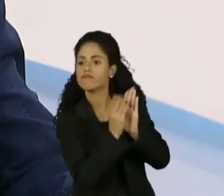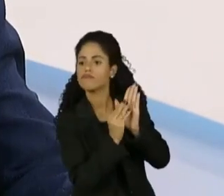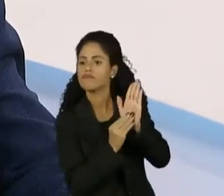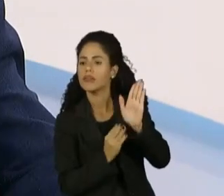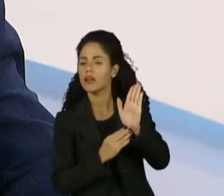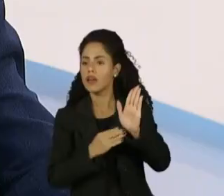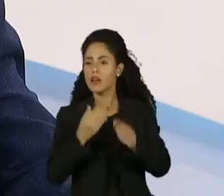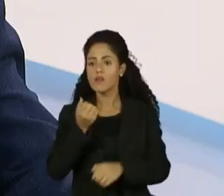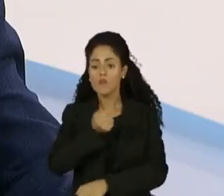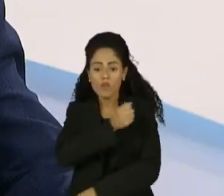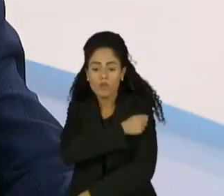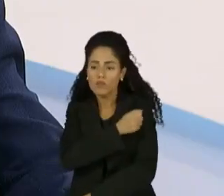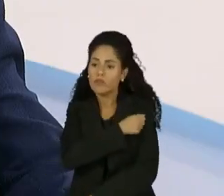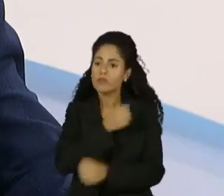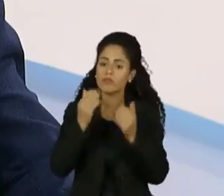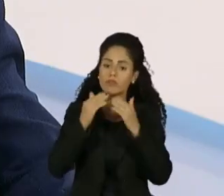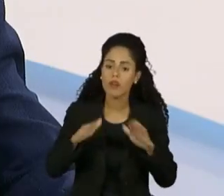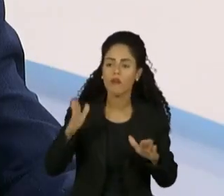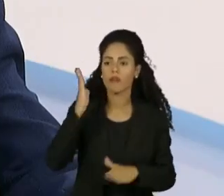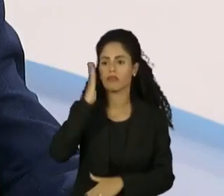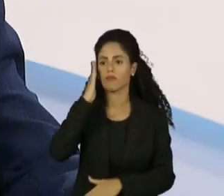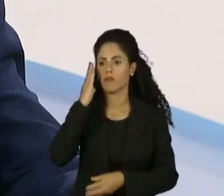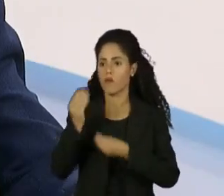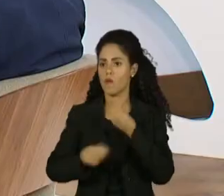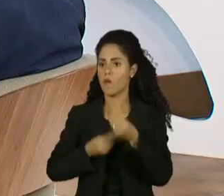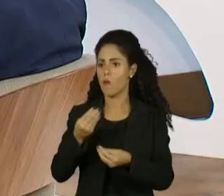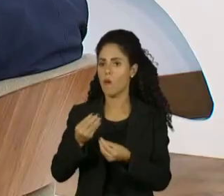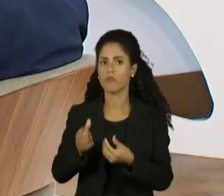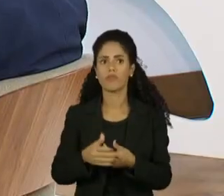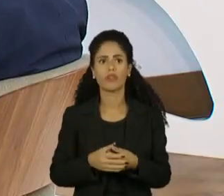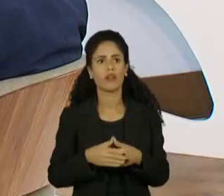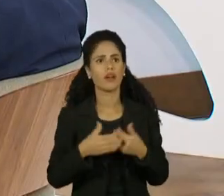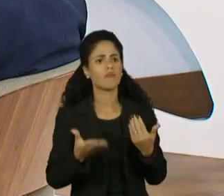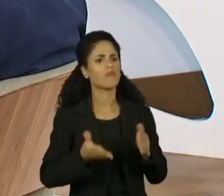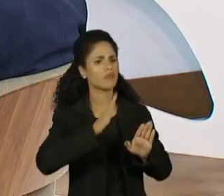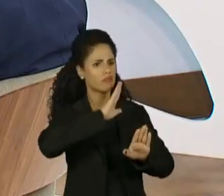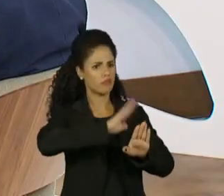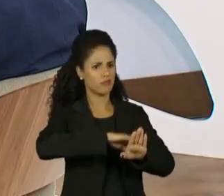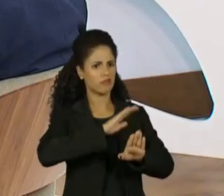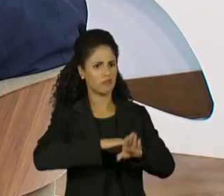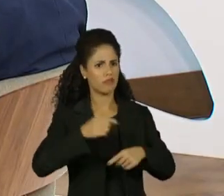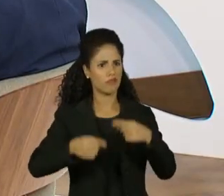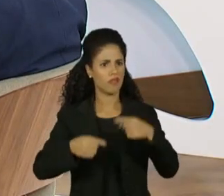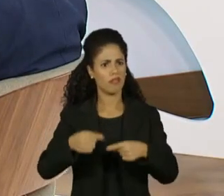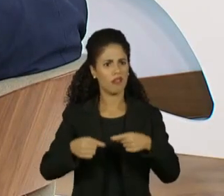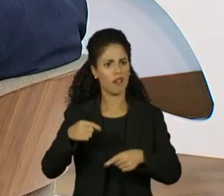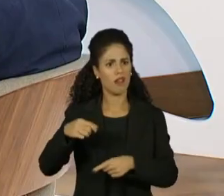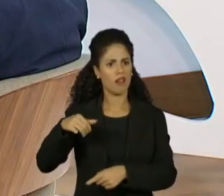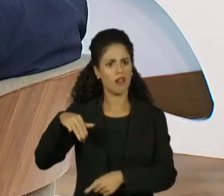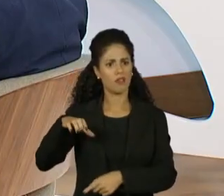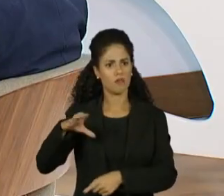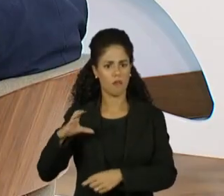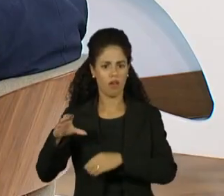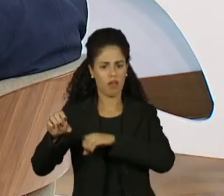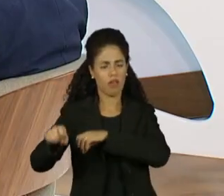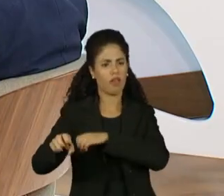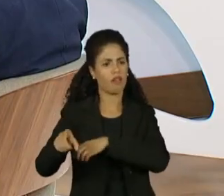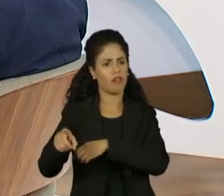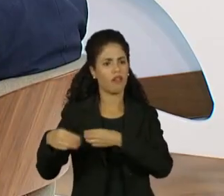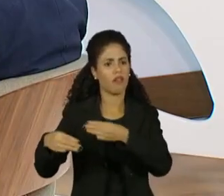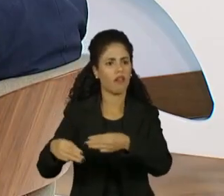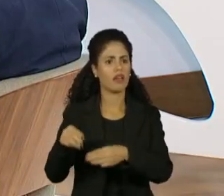alunos estejam instrumentalizados com as ferramentas adequadas para serem alfabetizados. Foi o que se fez no MEC no governo Bolsonaro, né? Praticamente só isso,